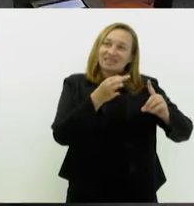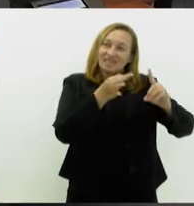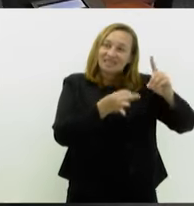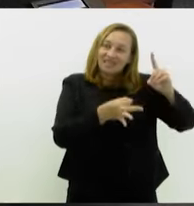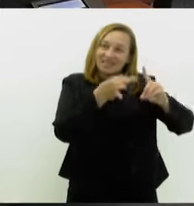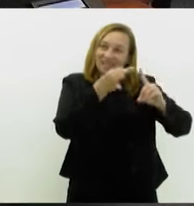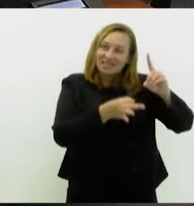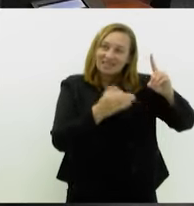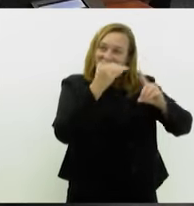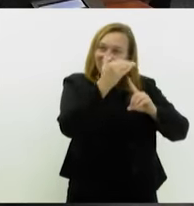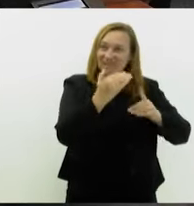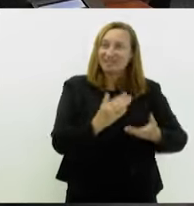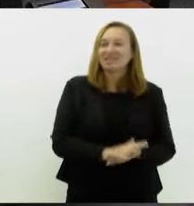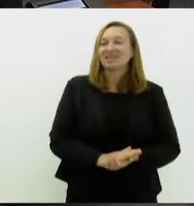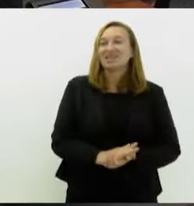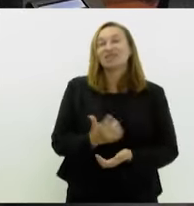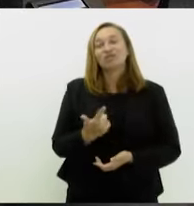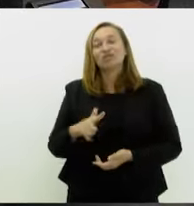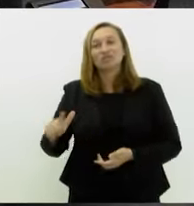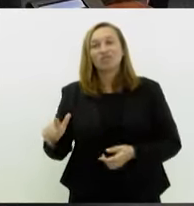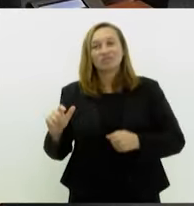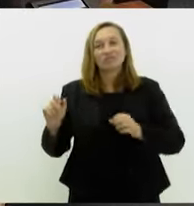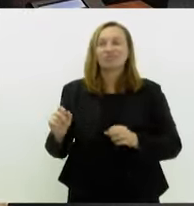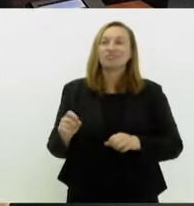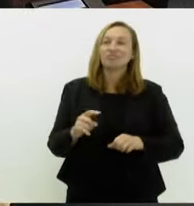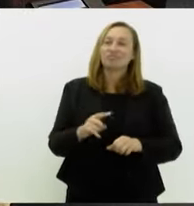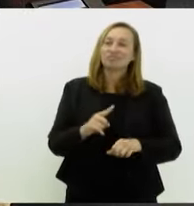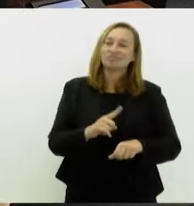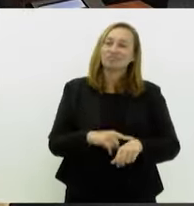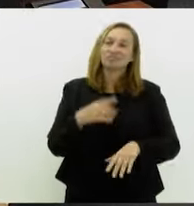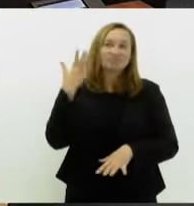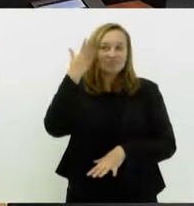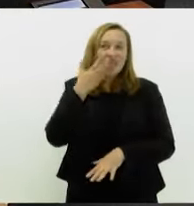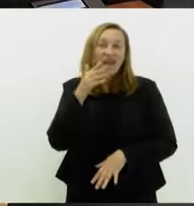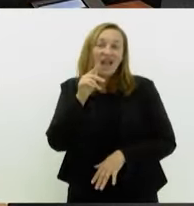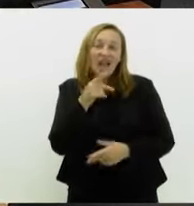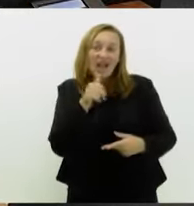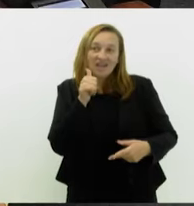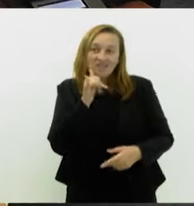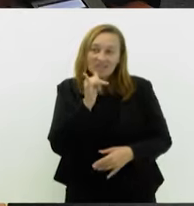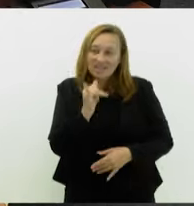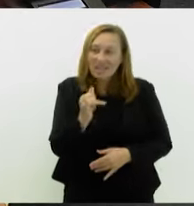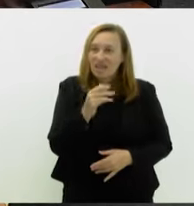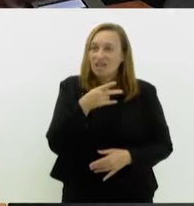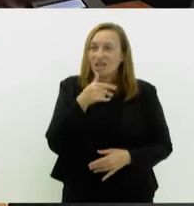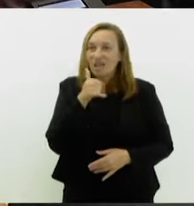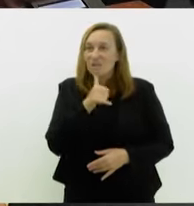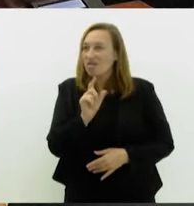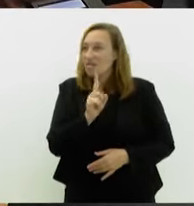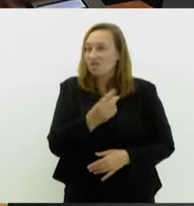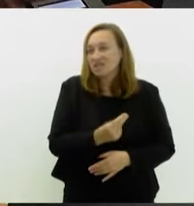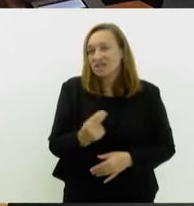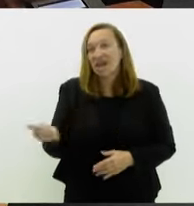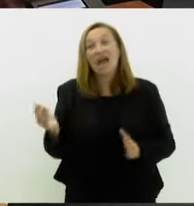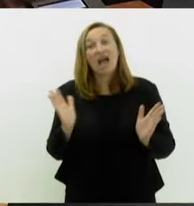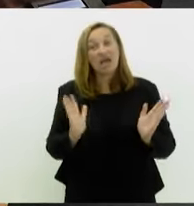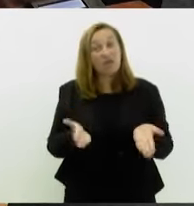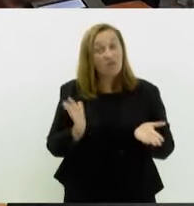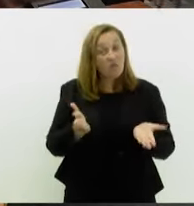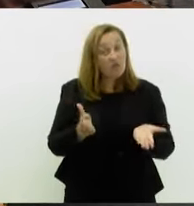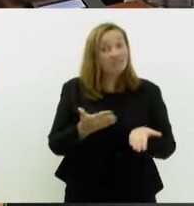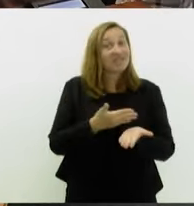e fazer aqui o próximo dispositivo então dizer avisar as mulheres que não saiam porque agora